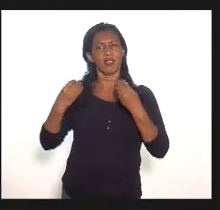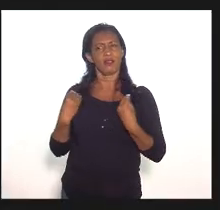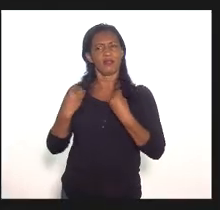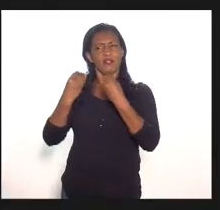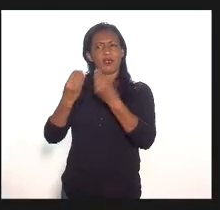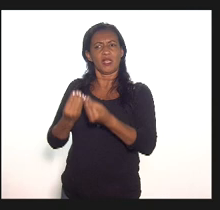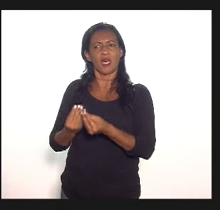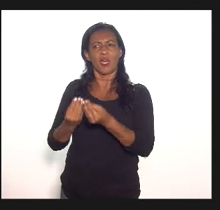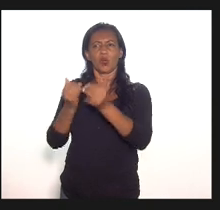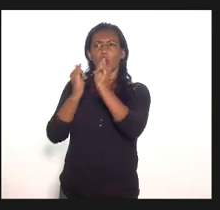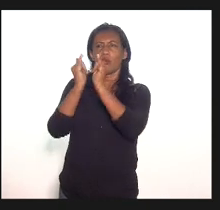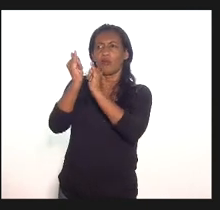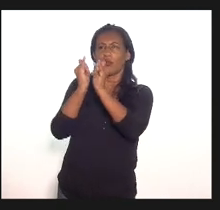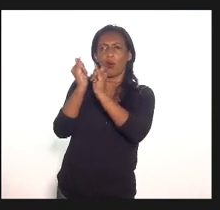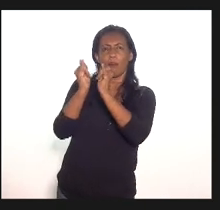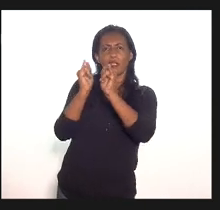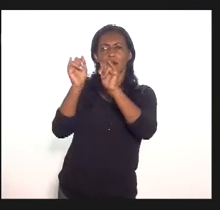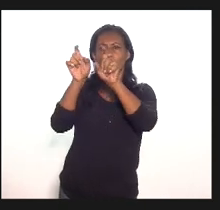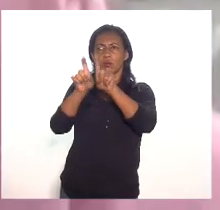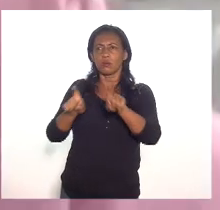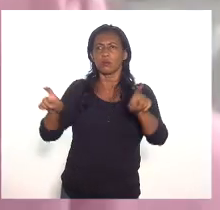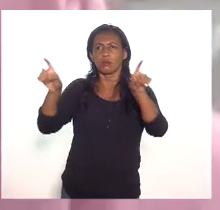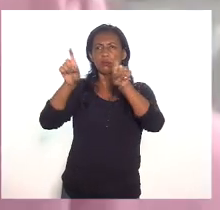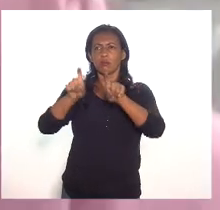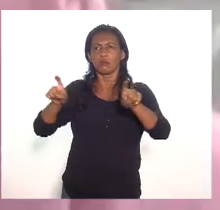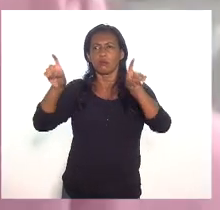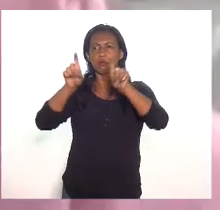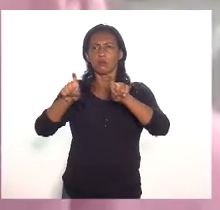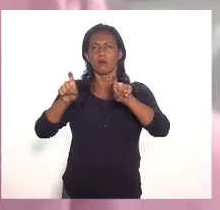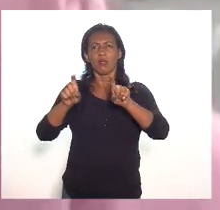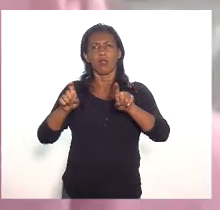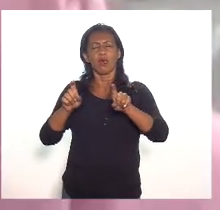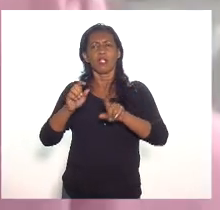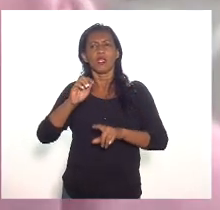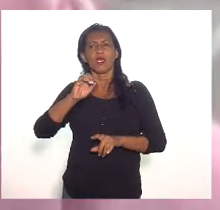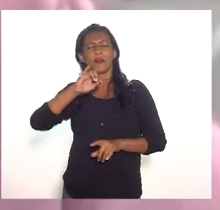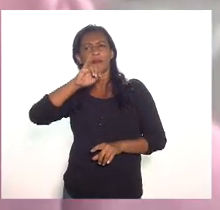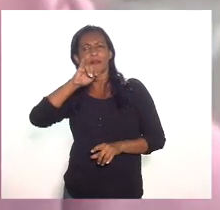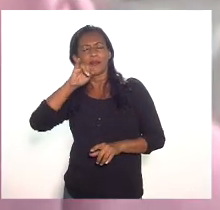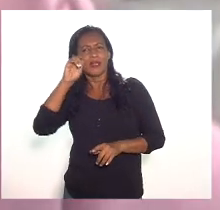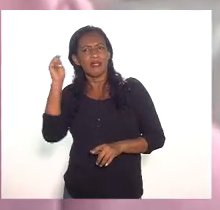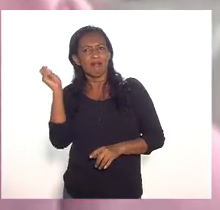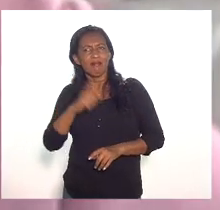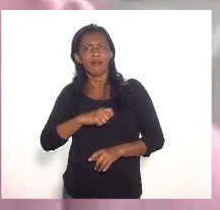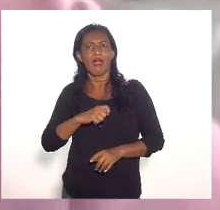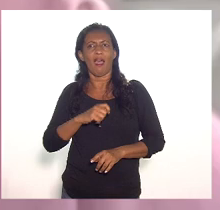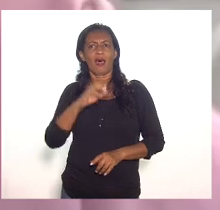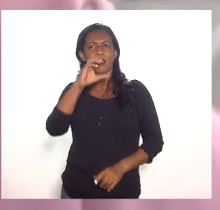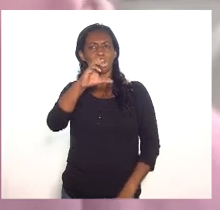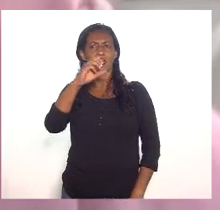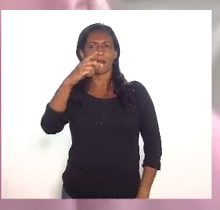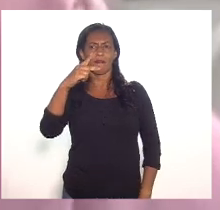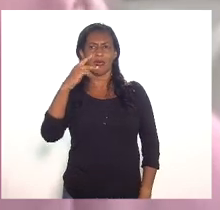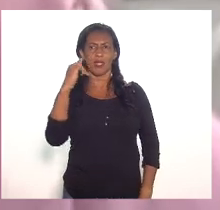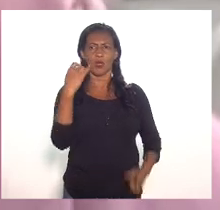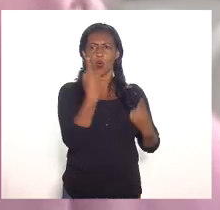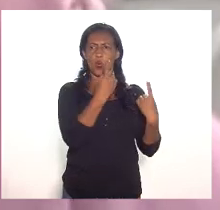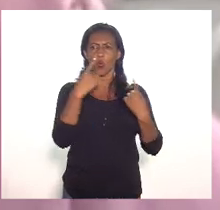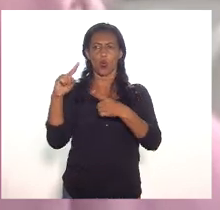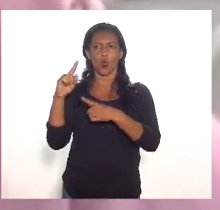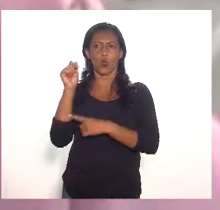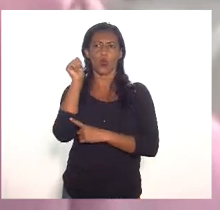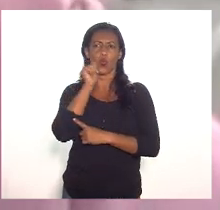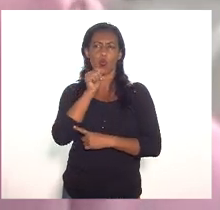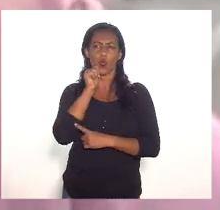sejam colhidos elementos que permitiram, por exemplo, instruir não só a CPI da violência contra a mulher, a CPI